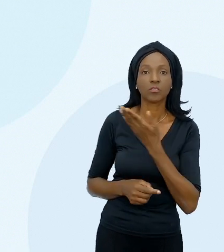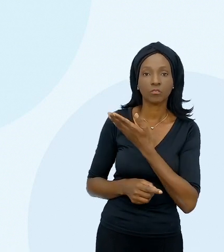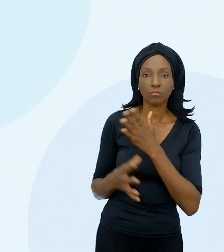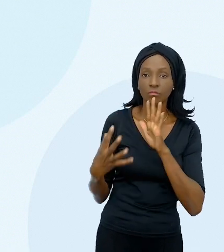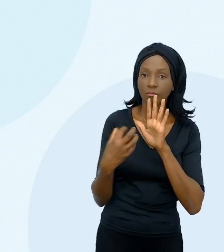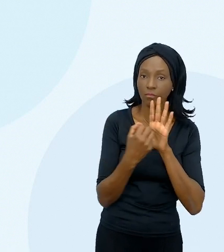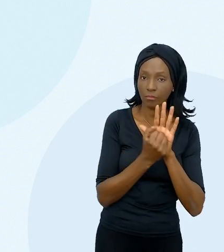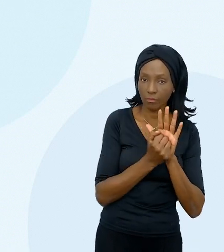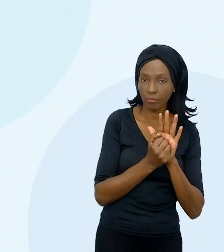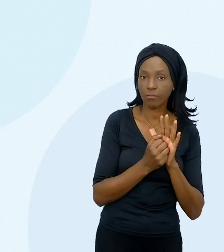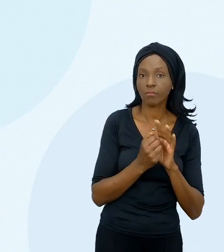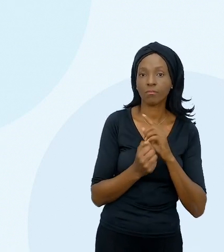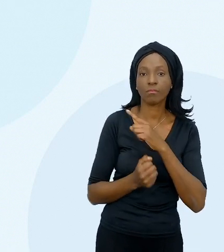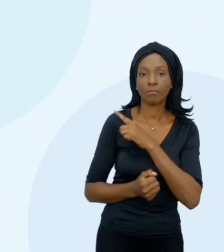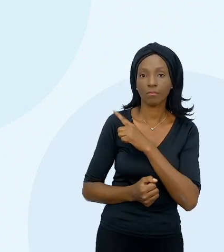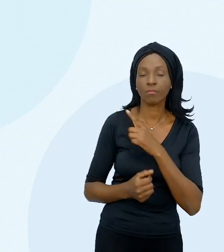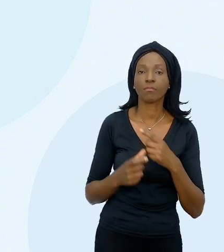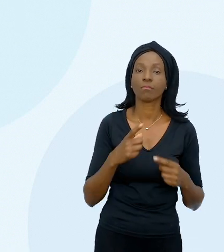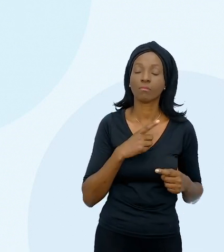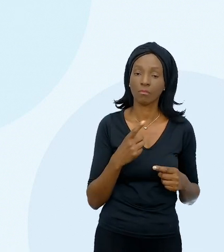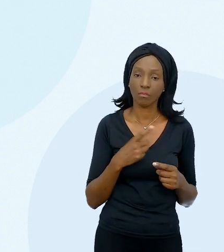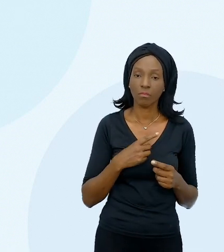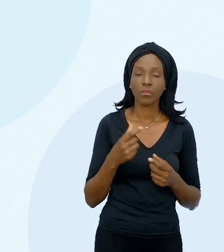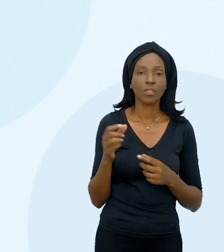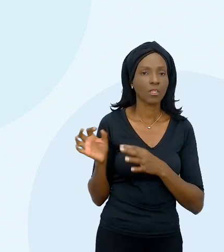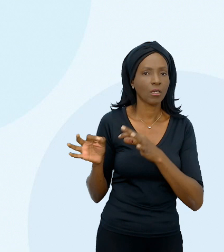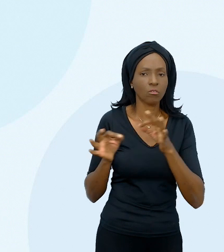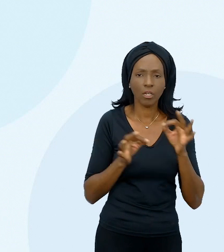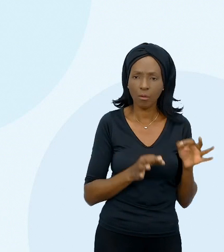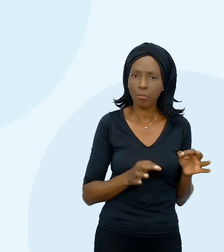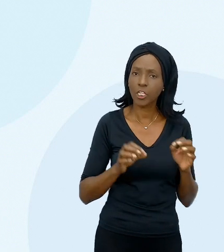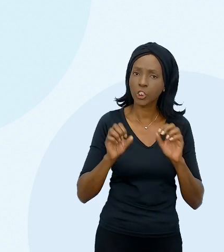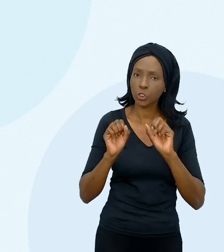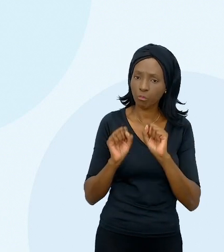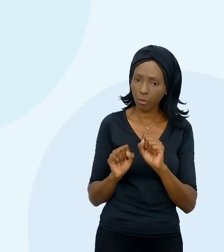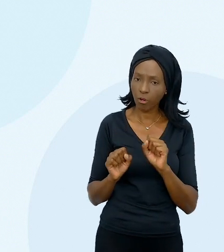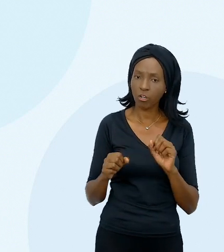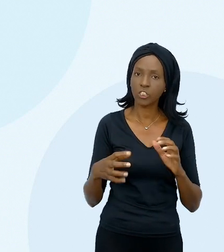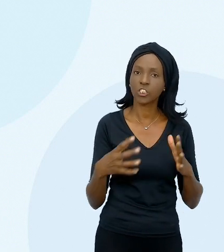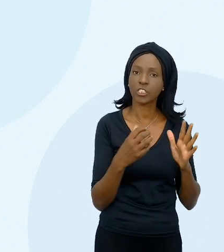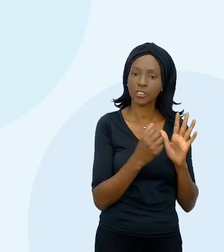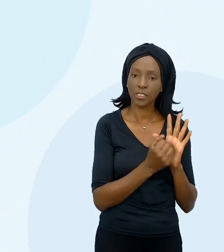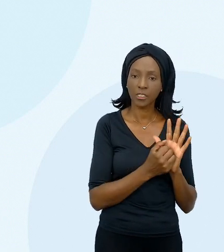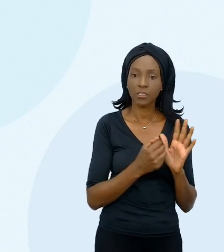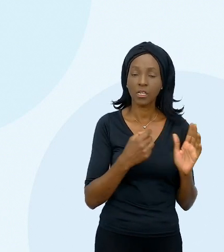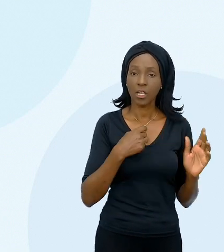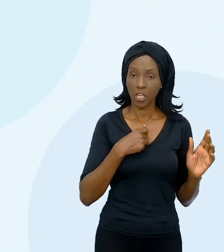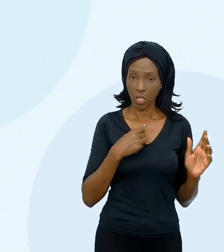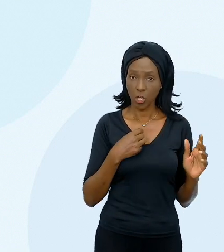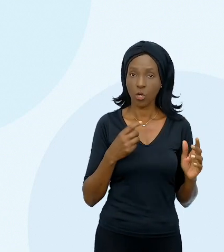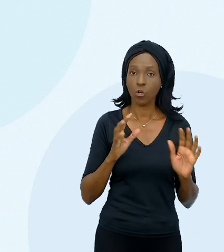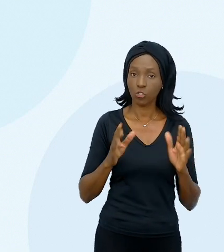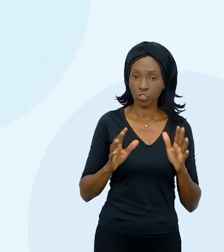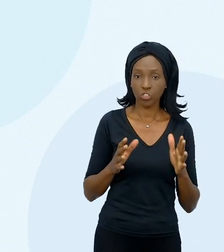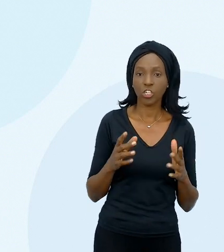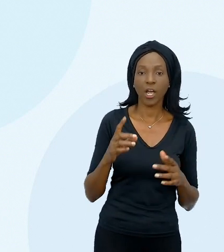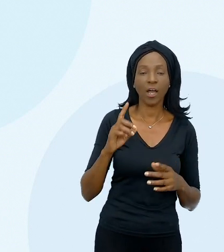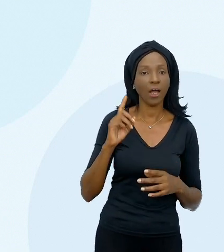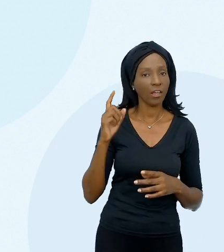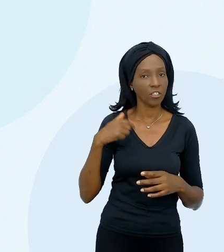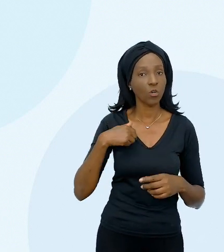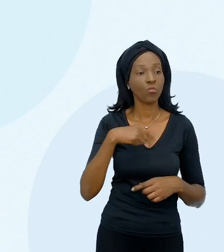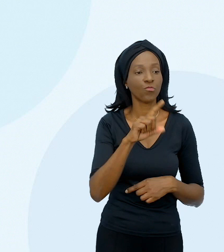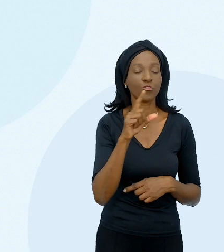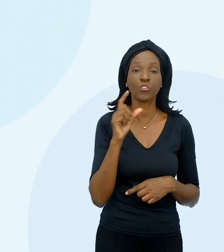cadastro, os processos seletivos eles são contínuos, né? Então, veja, eu me inscrevi um dia, participei do